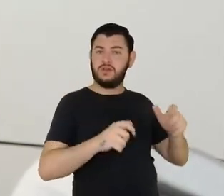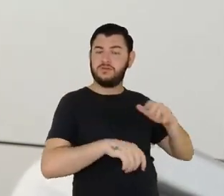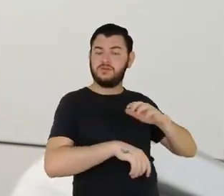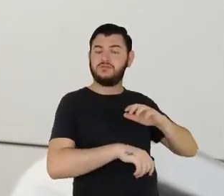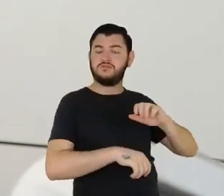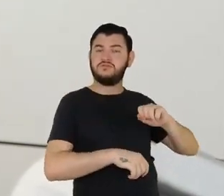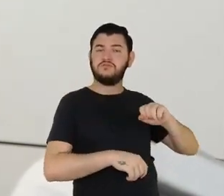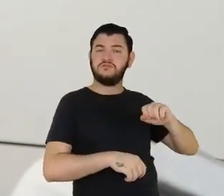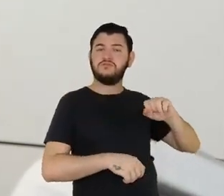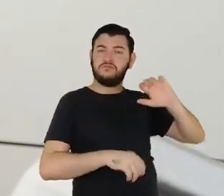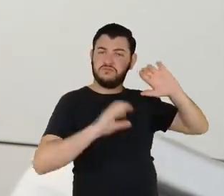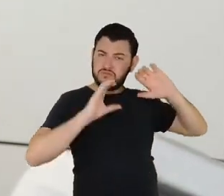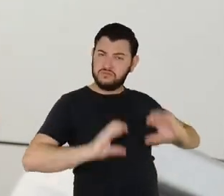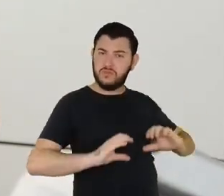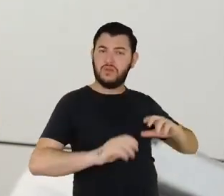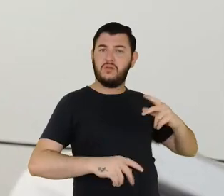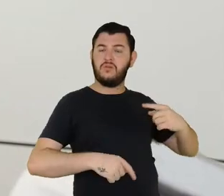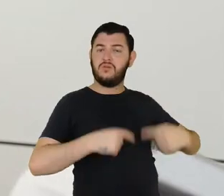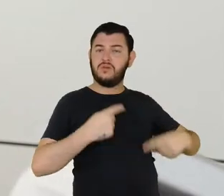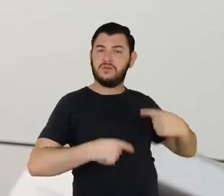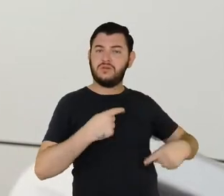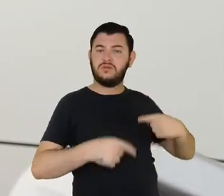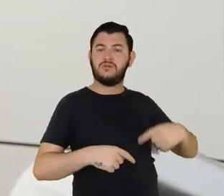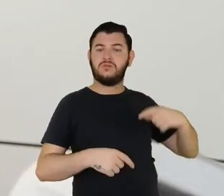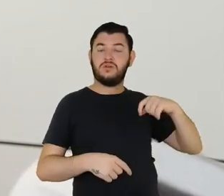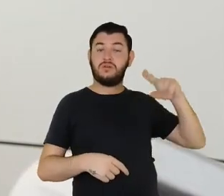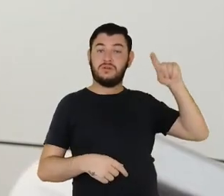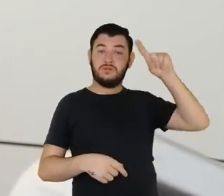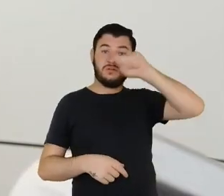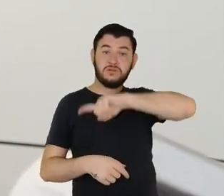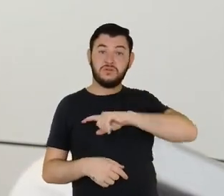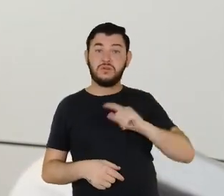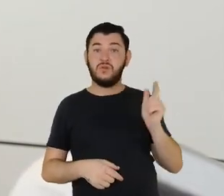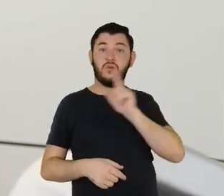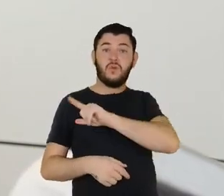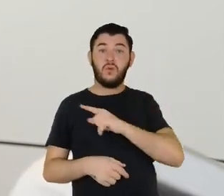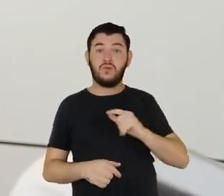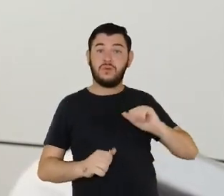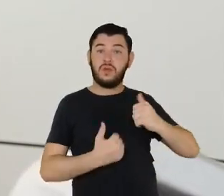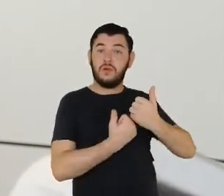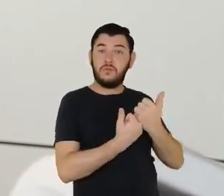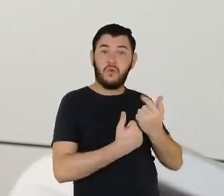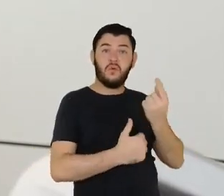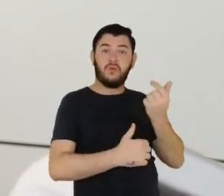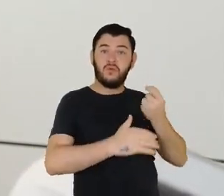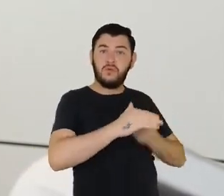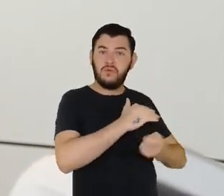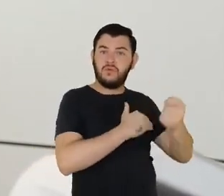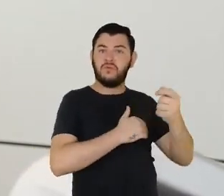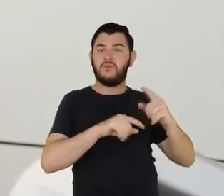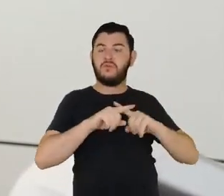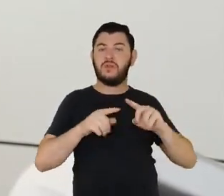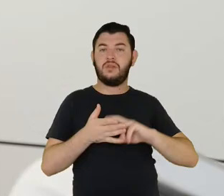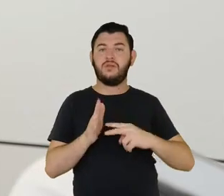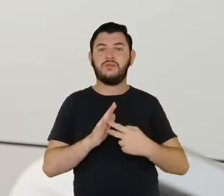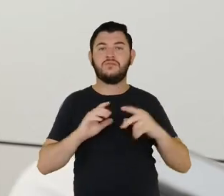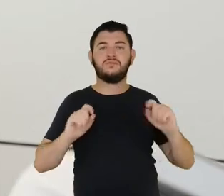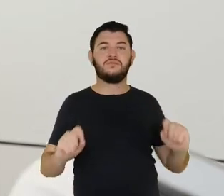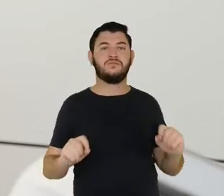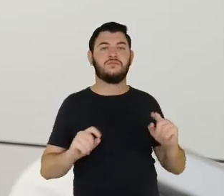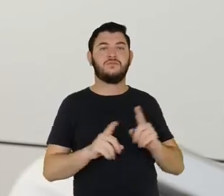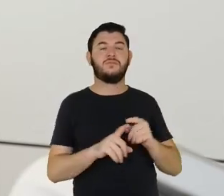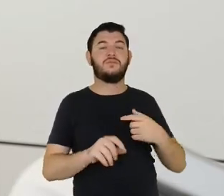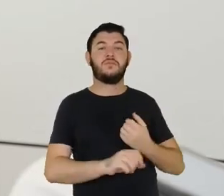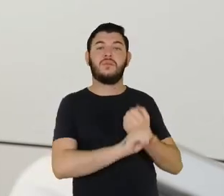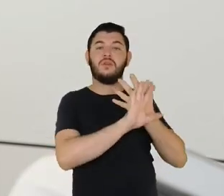patrocínio. Imagina. E você conseguir patrocínio significa você ligar para a secretária do diretor de marketing, armar uma